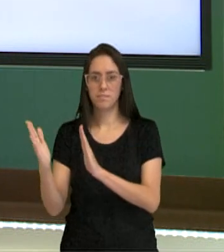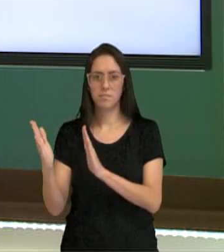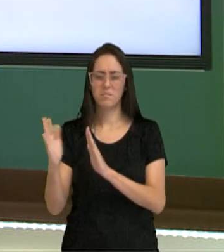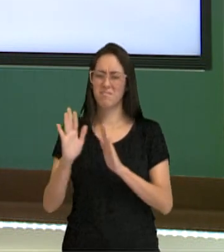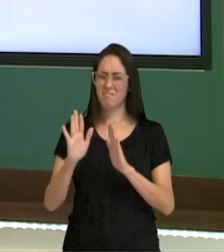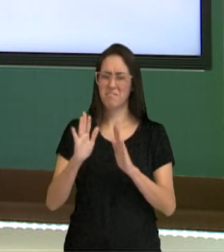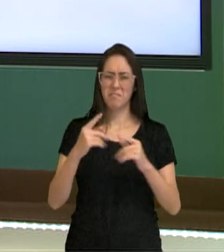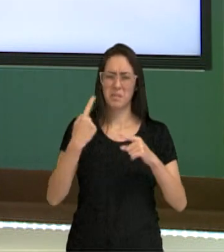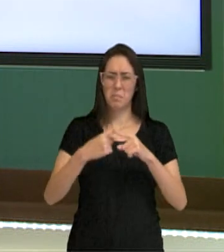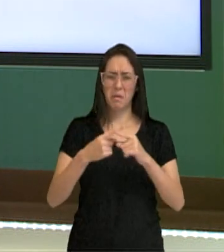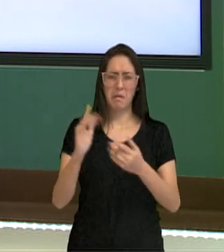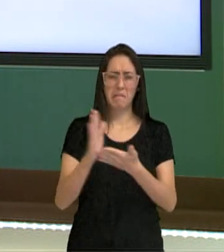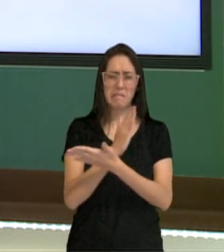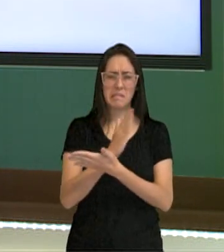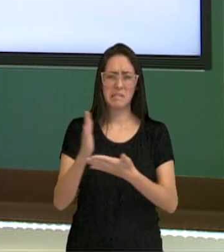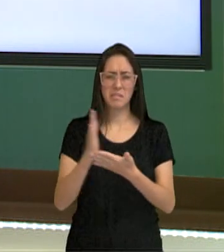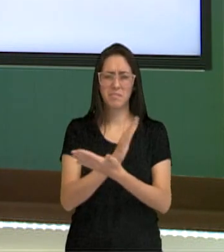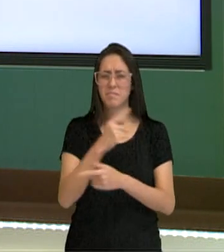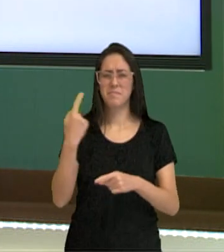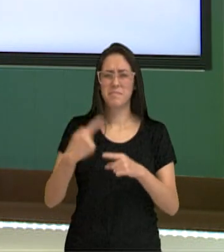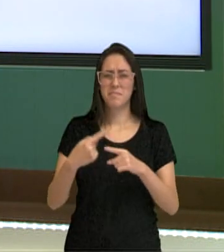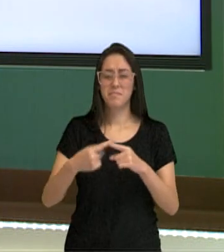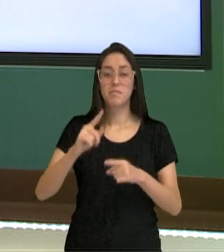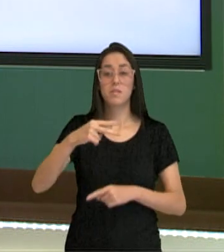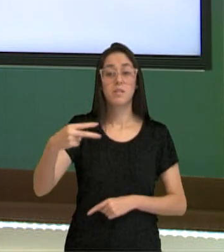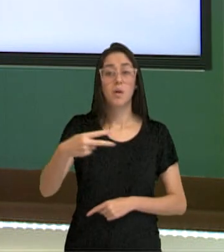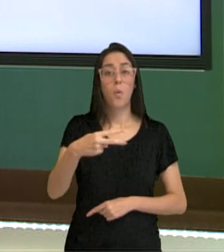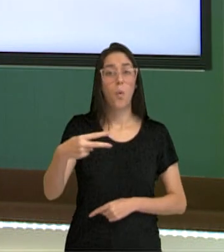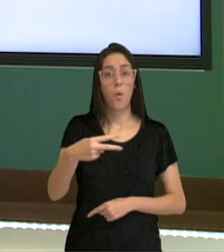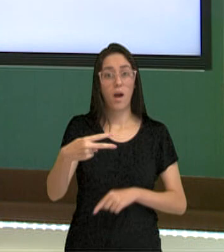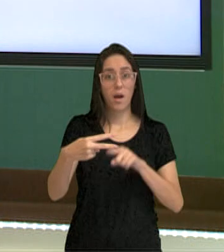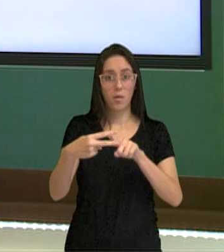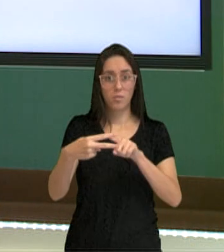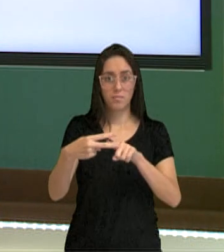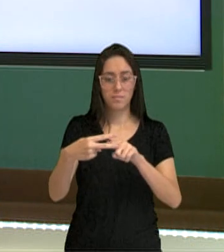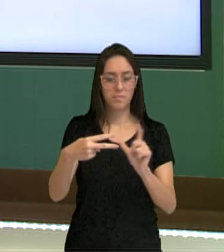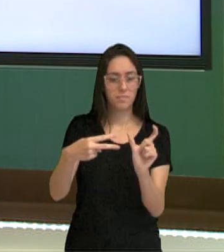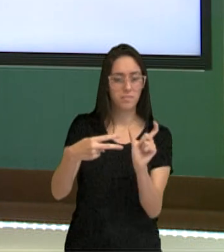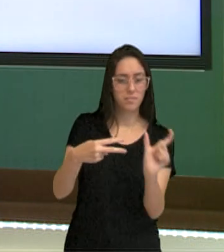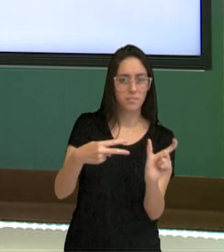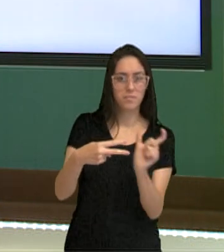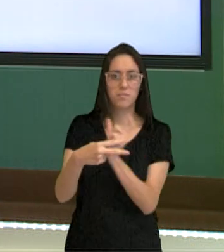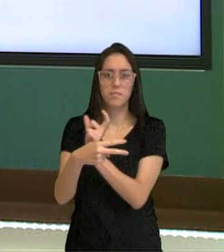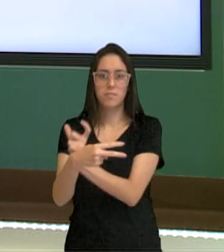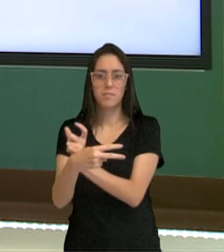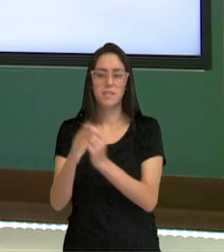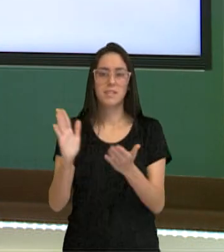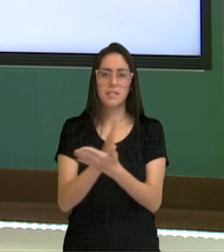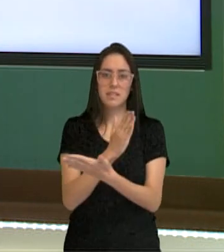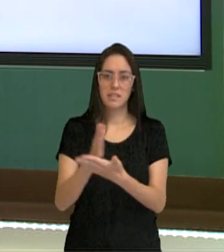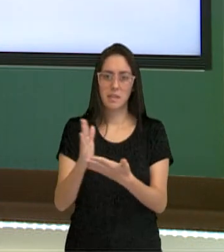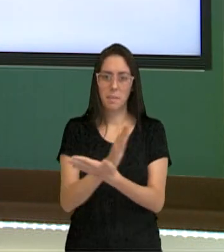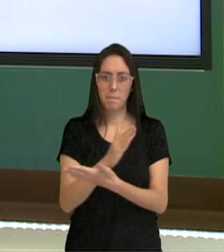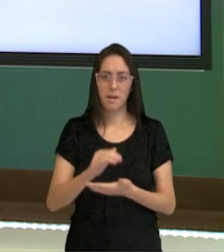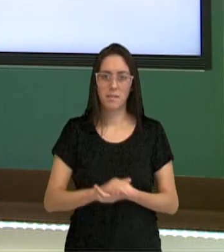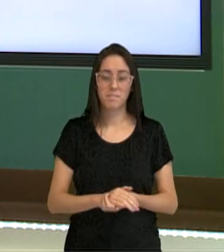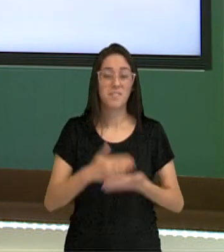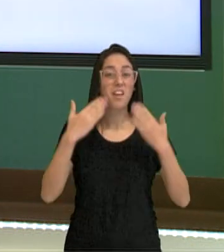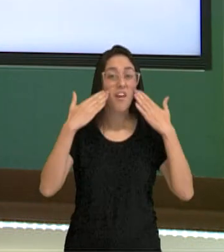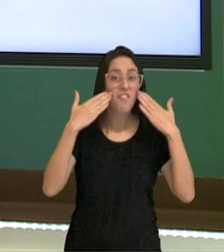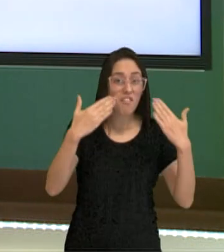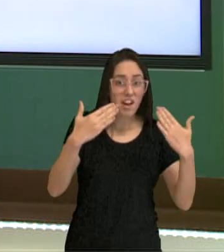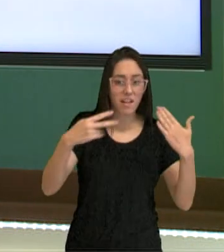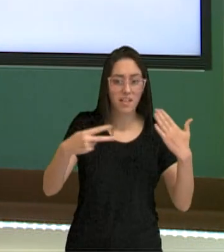guerra? Não. Lados do sinal de igual, ok? O que está na frente do sinal de igual é chamado